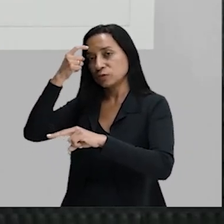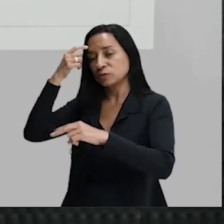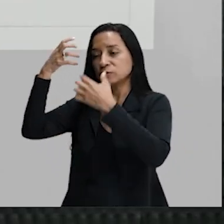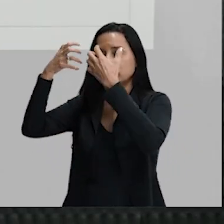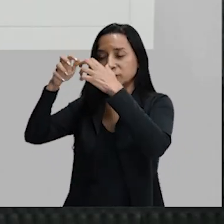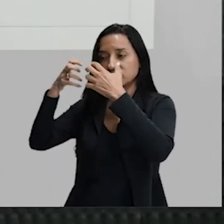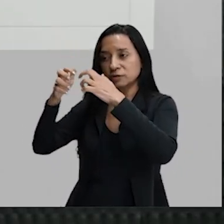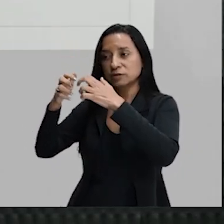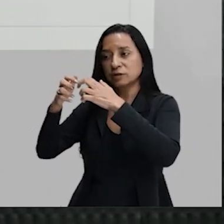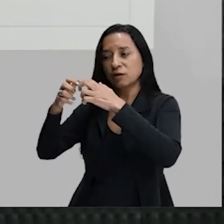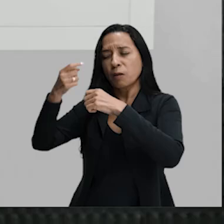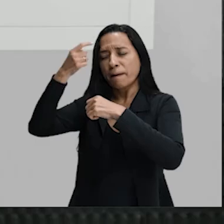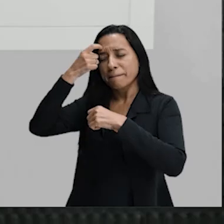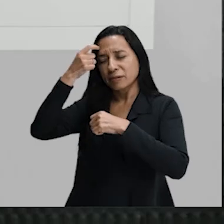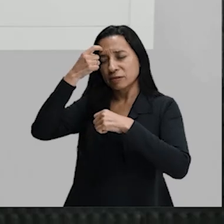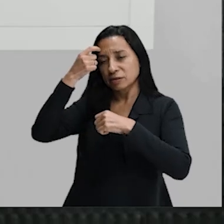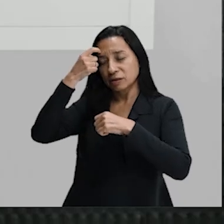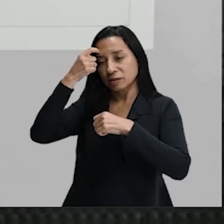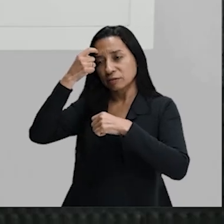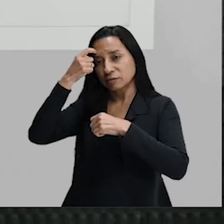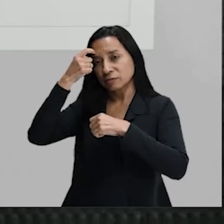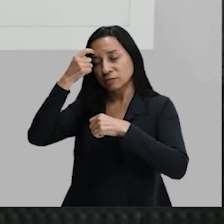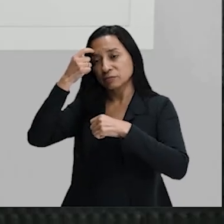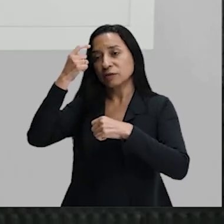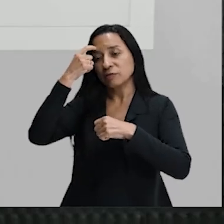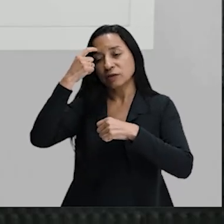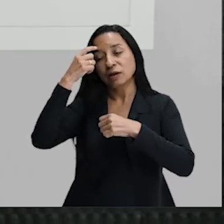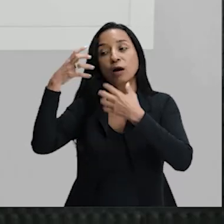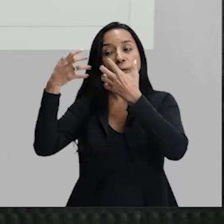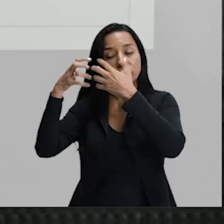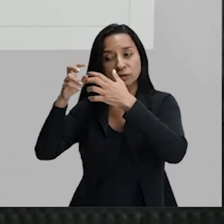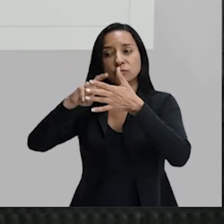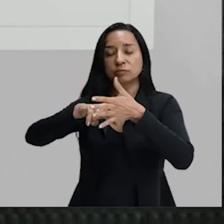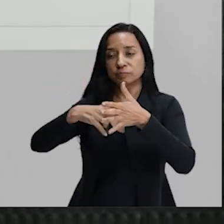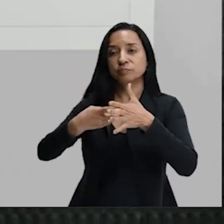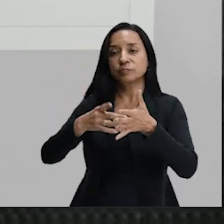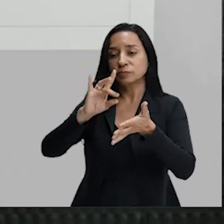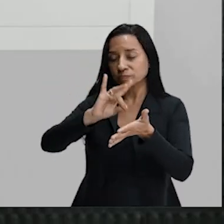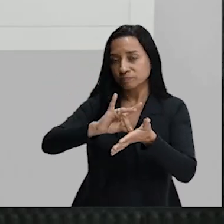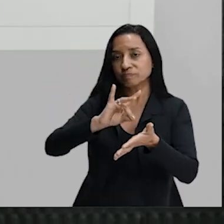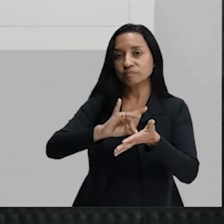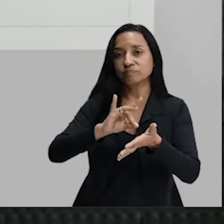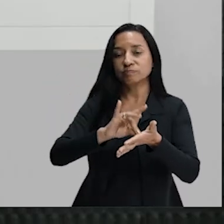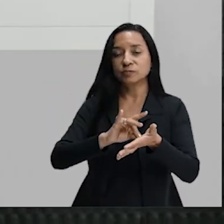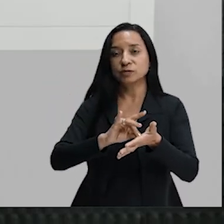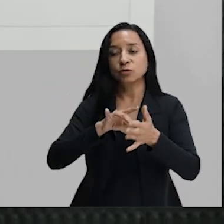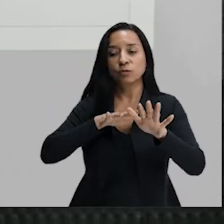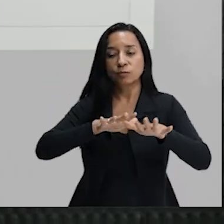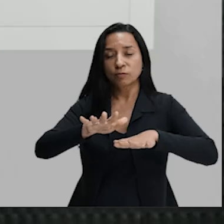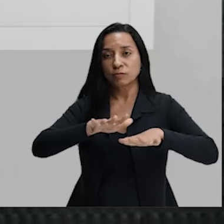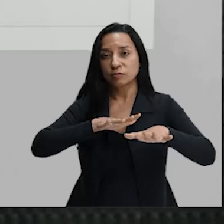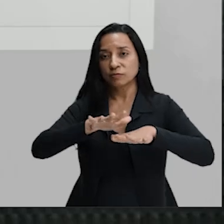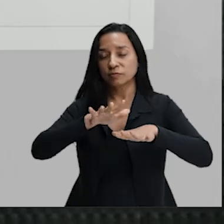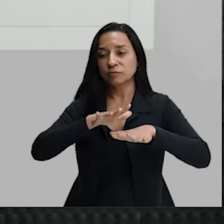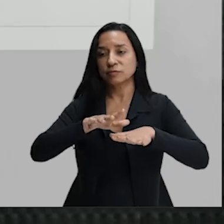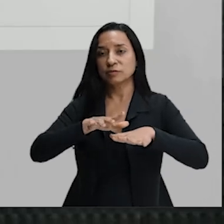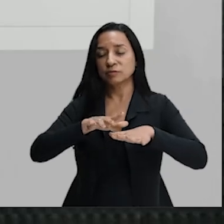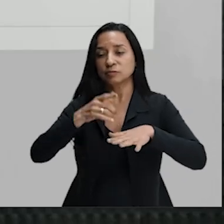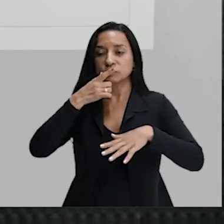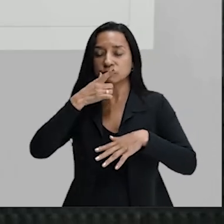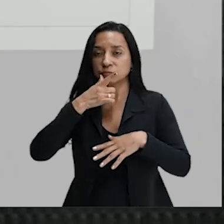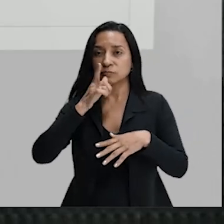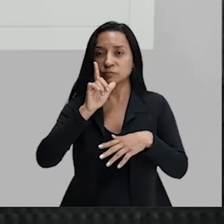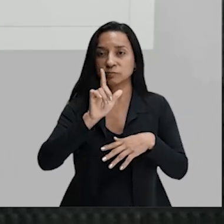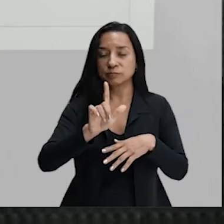A reflexão é o movimento de avaliar o pensamento. É o movimento de você